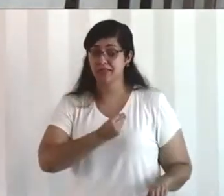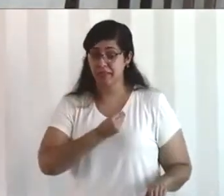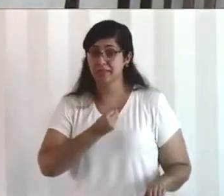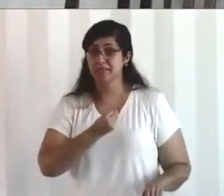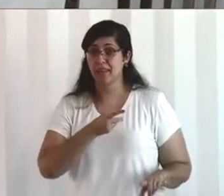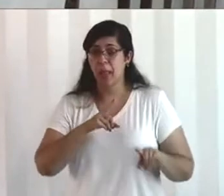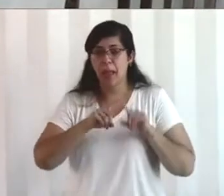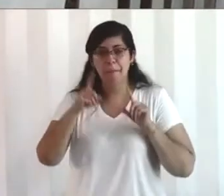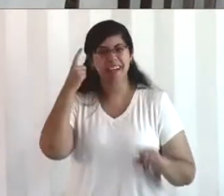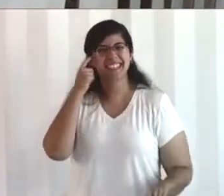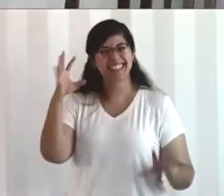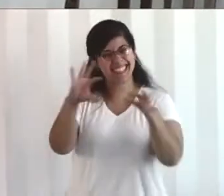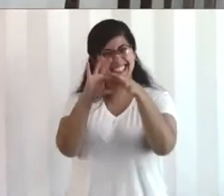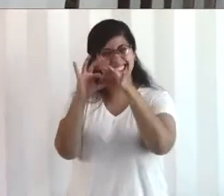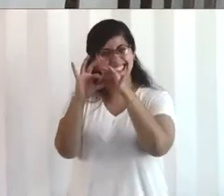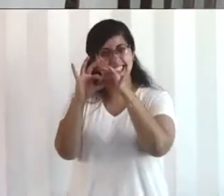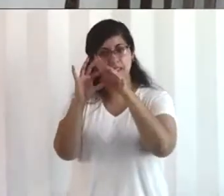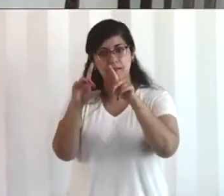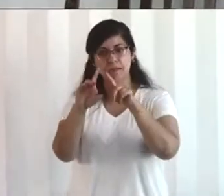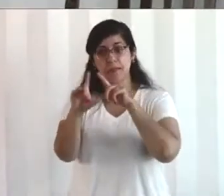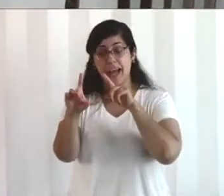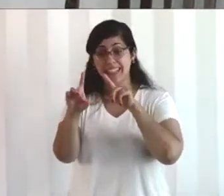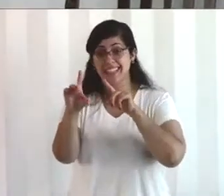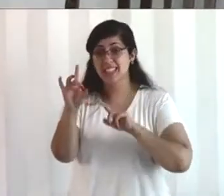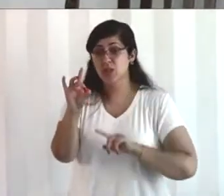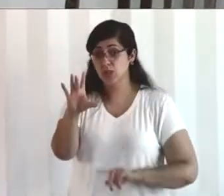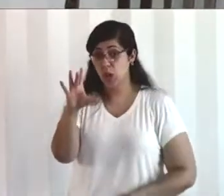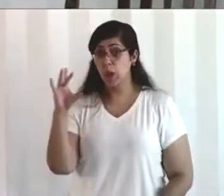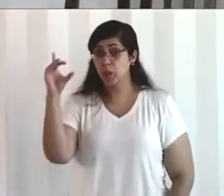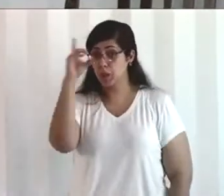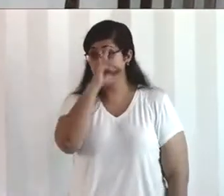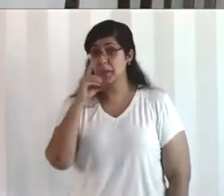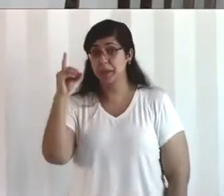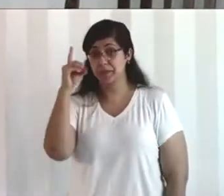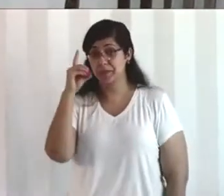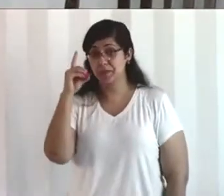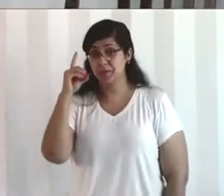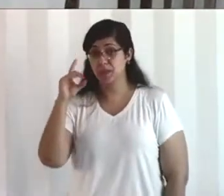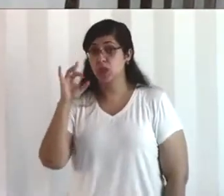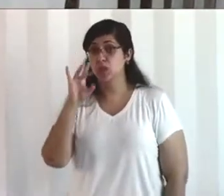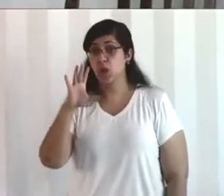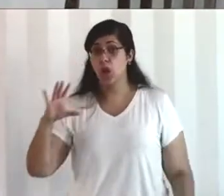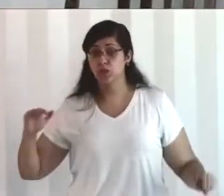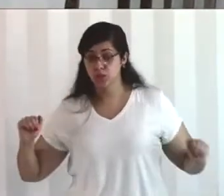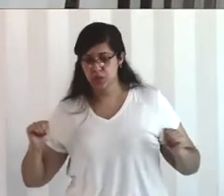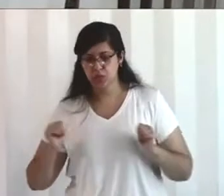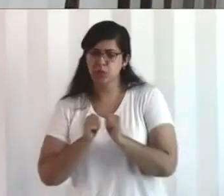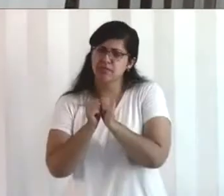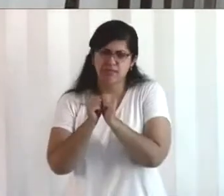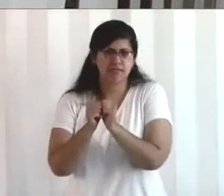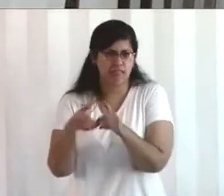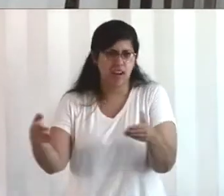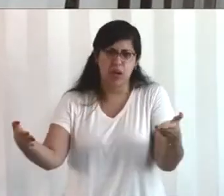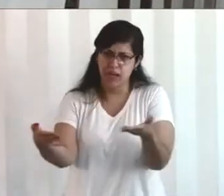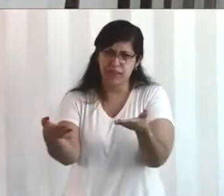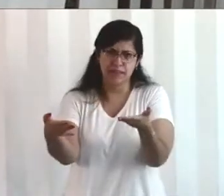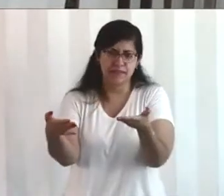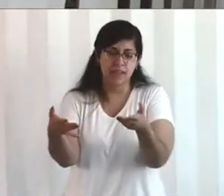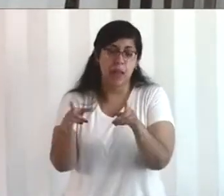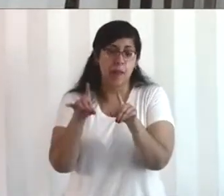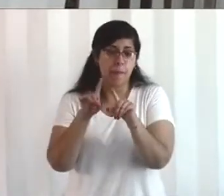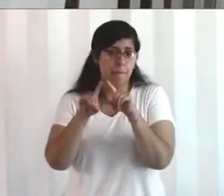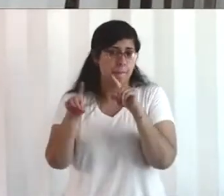mas talvez não. Talvez seja só um ajuntamento, muito bom, muito legal, mas